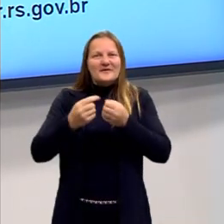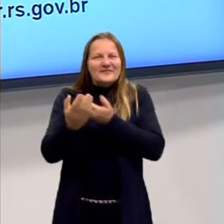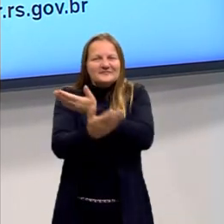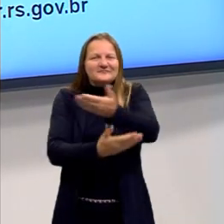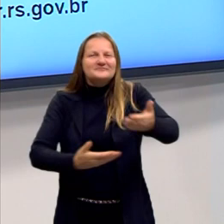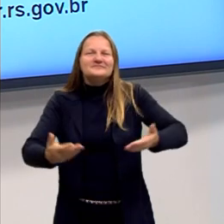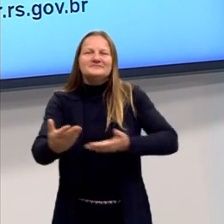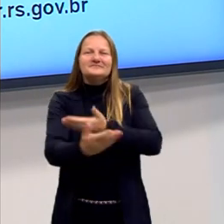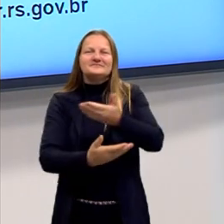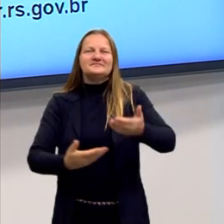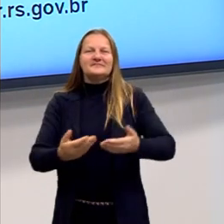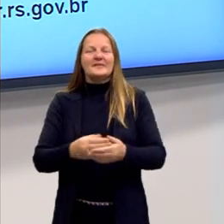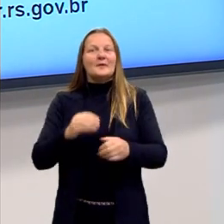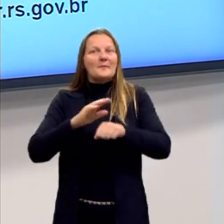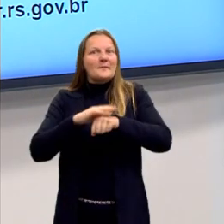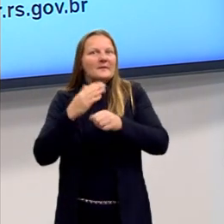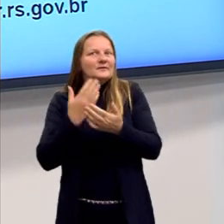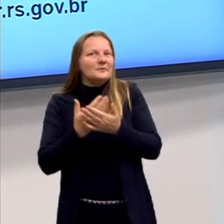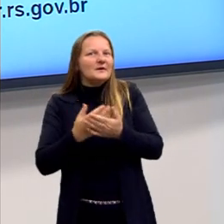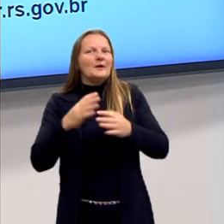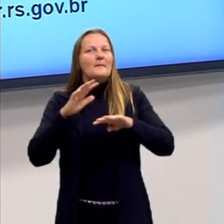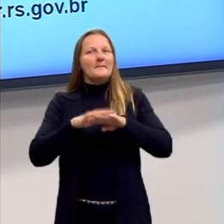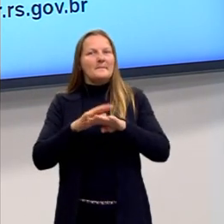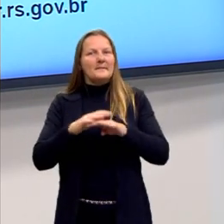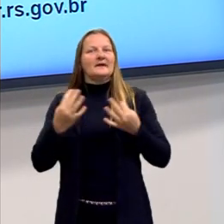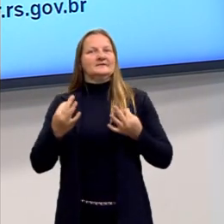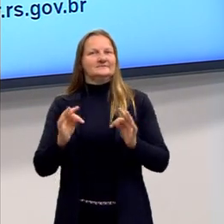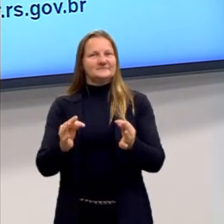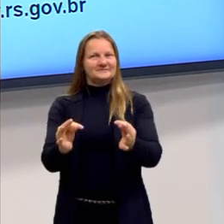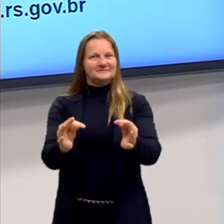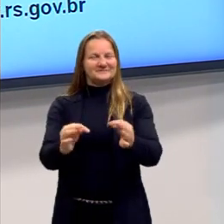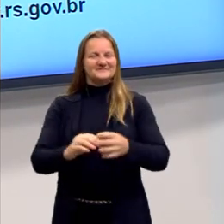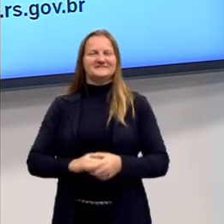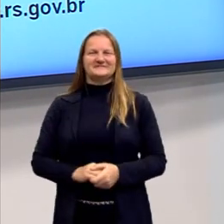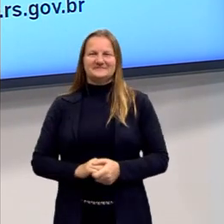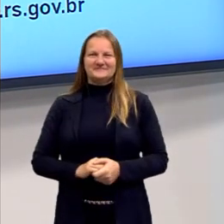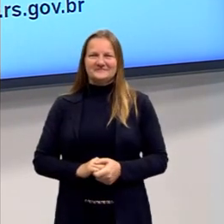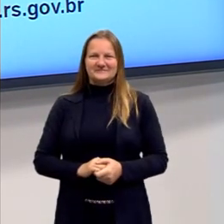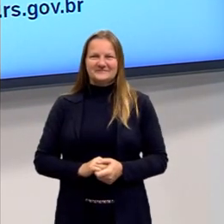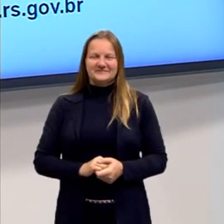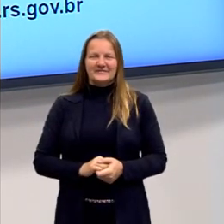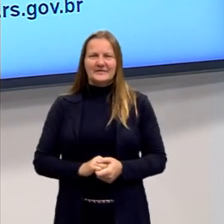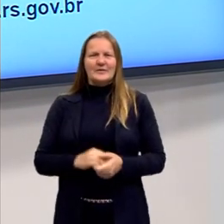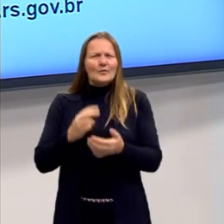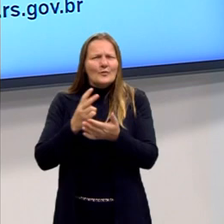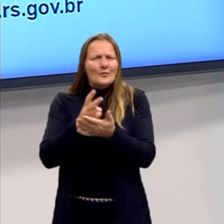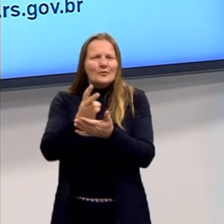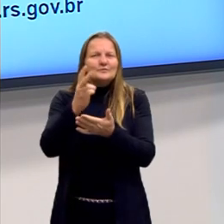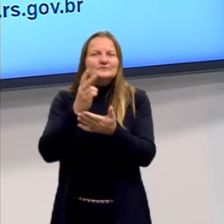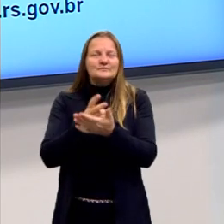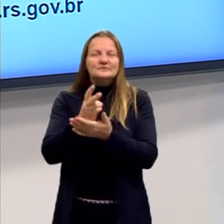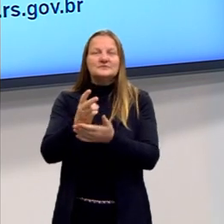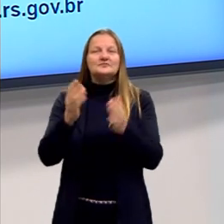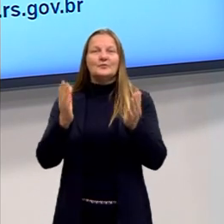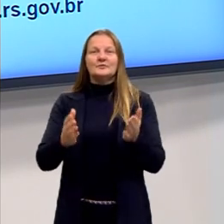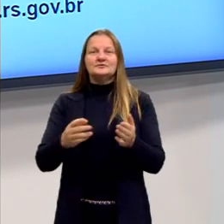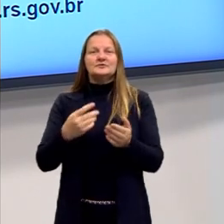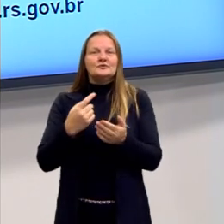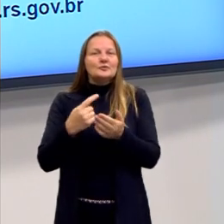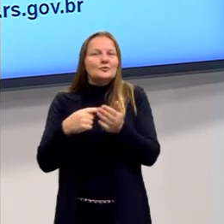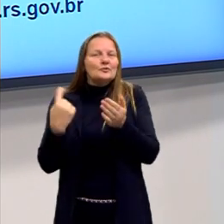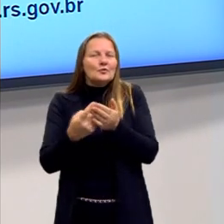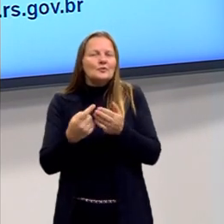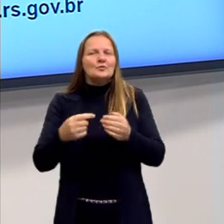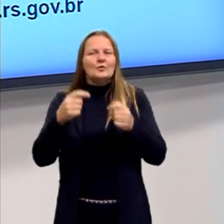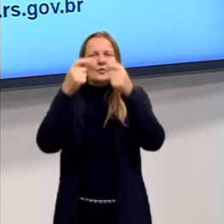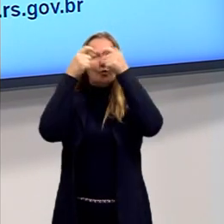compartilhar com vocês mais uma aula de matemática e suas Tecnologias dando continuidade nos nossos